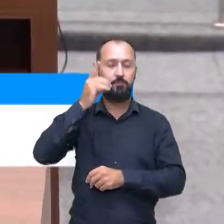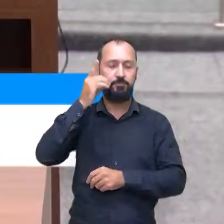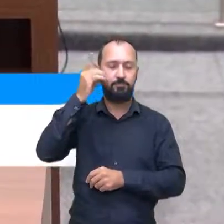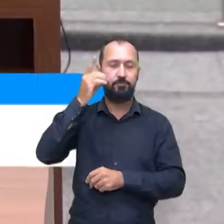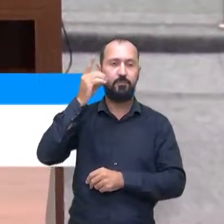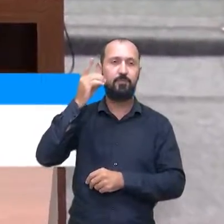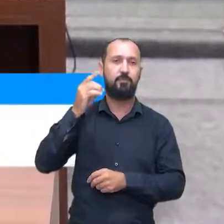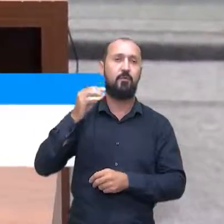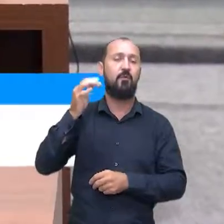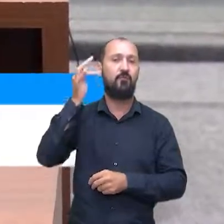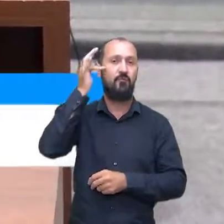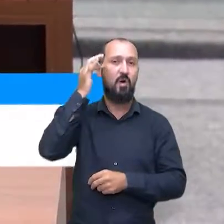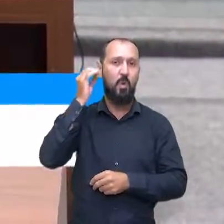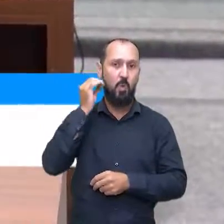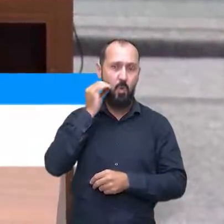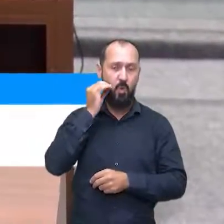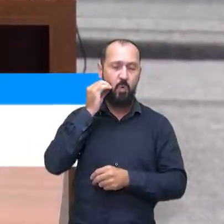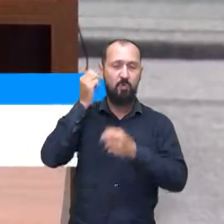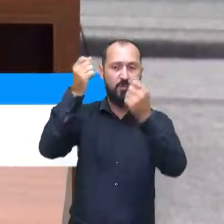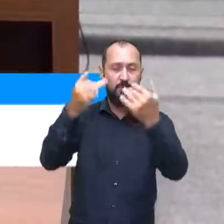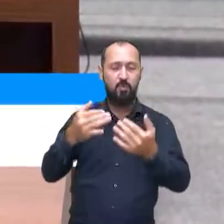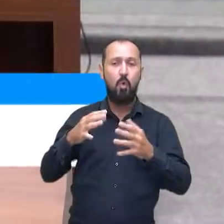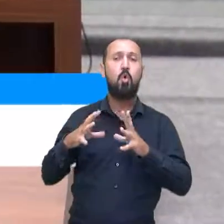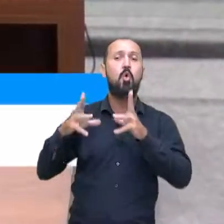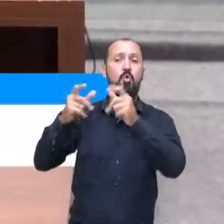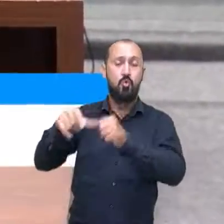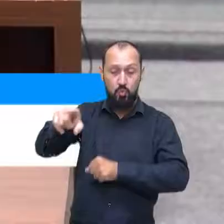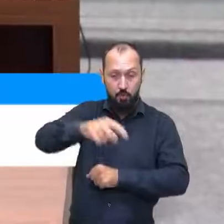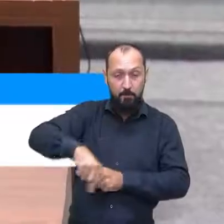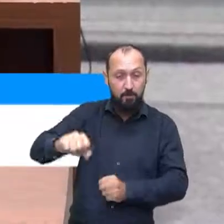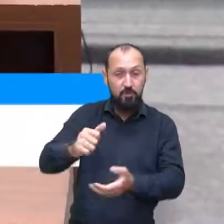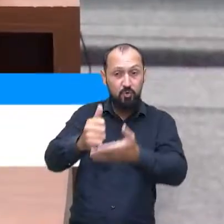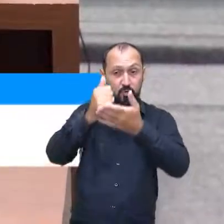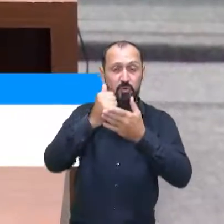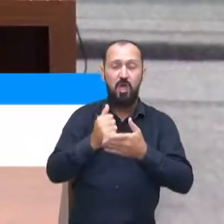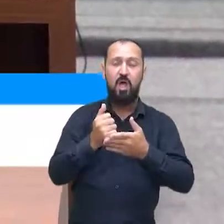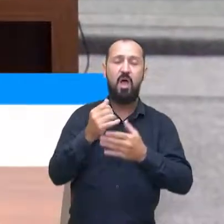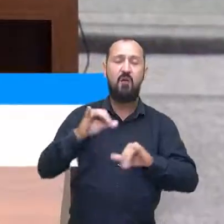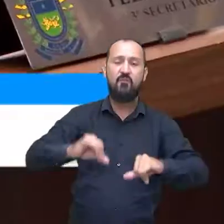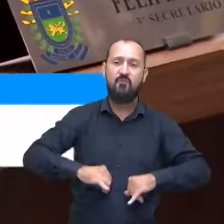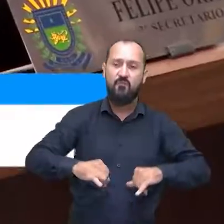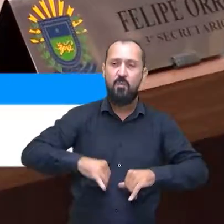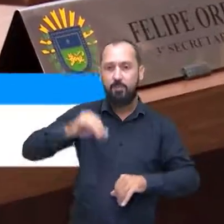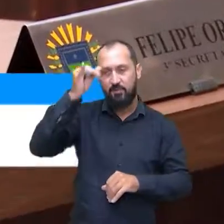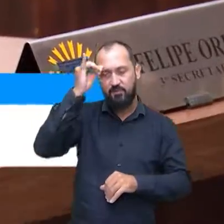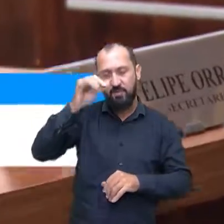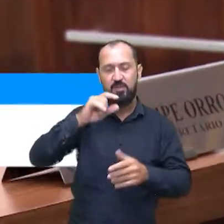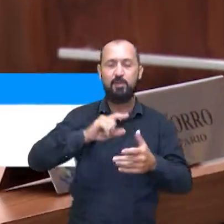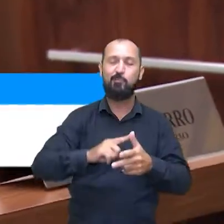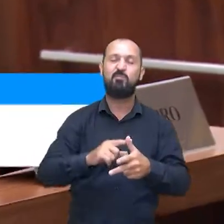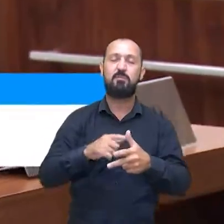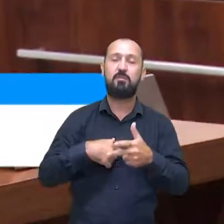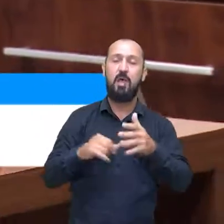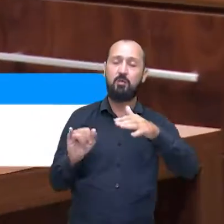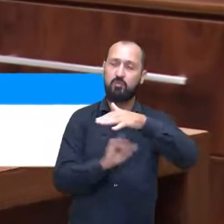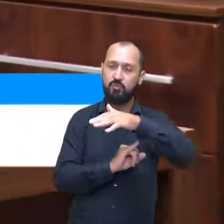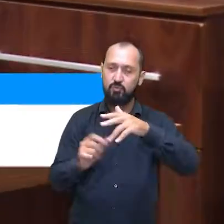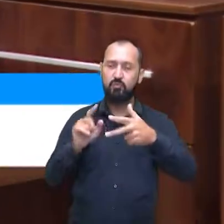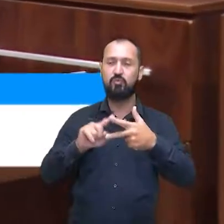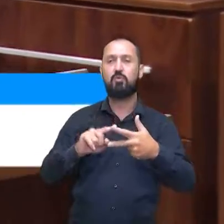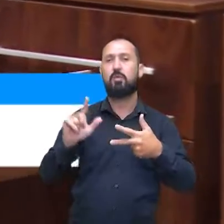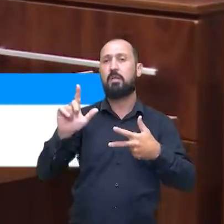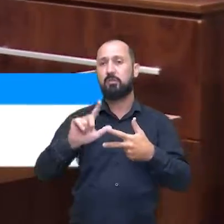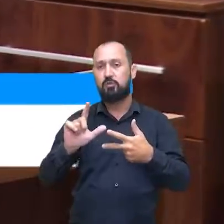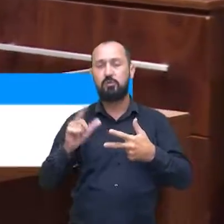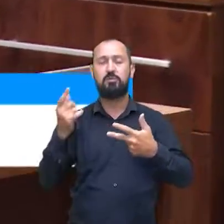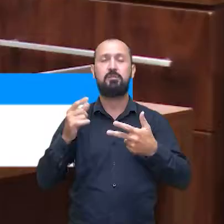o deputado Felipe Orro lembrou que todos podem ajudar a combater a fome no país. Gestores públicos, parlamentares